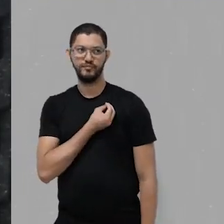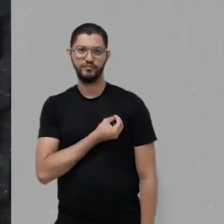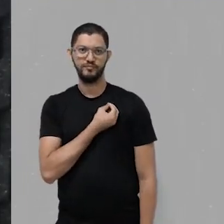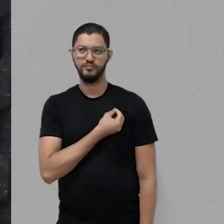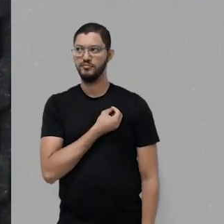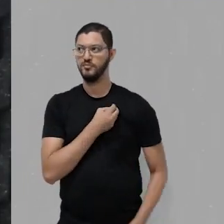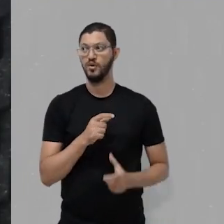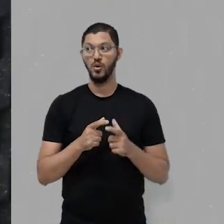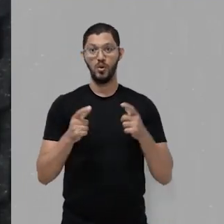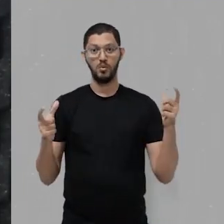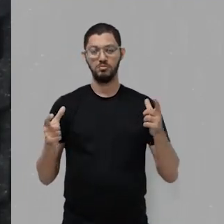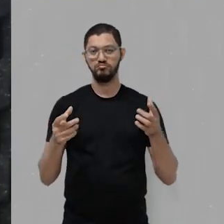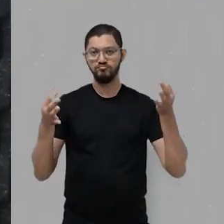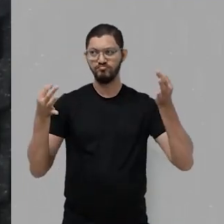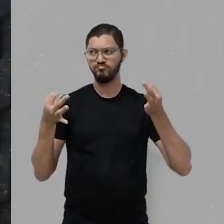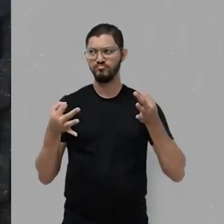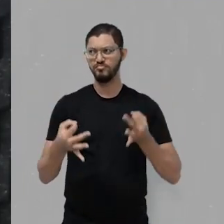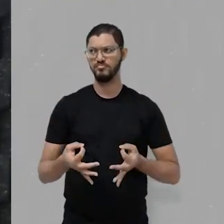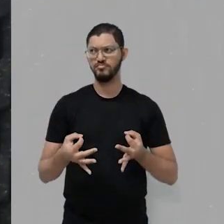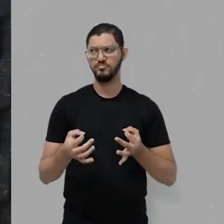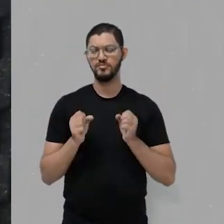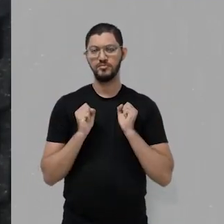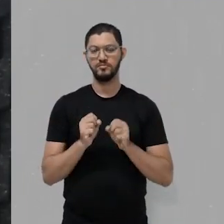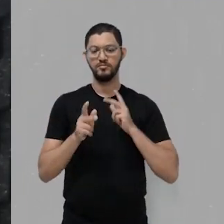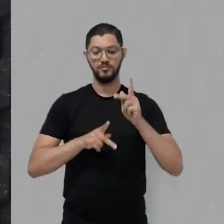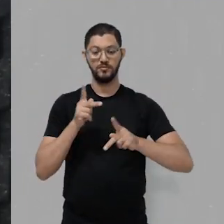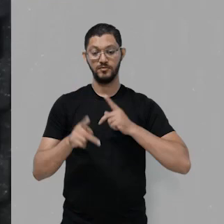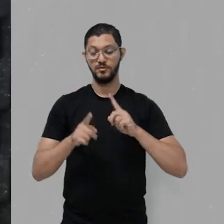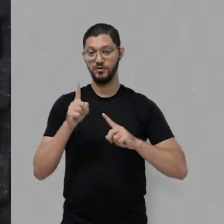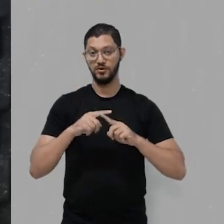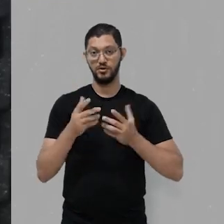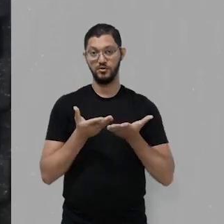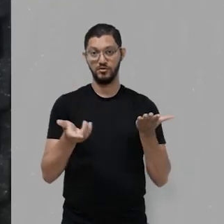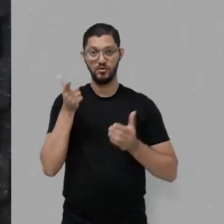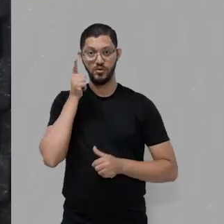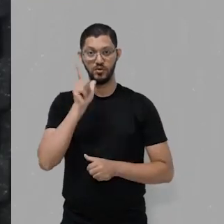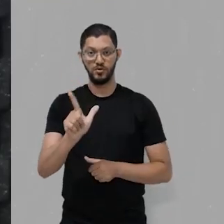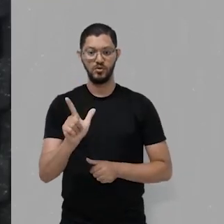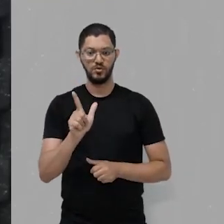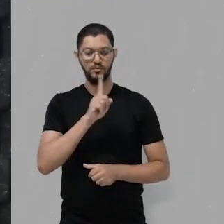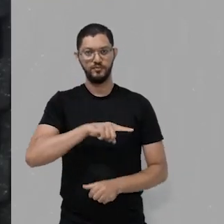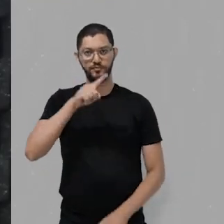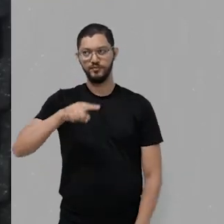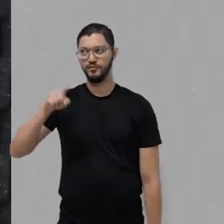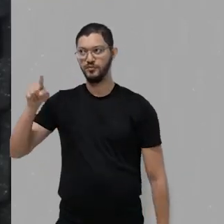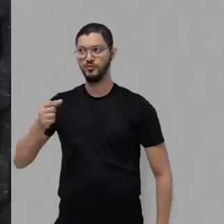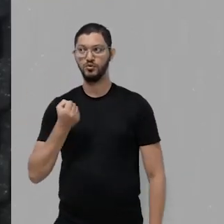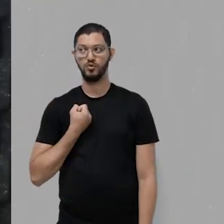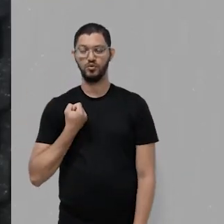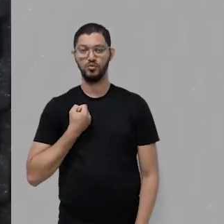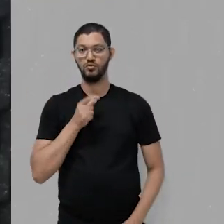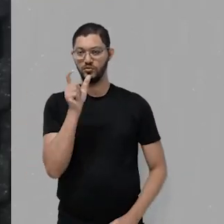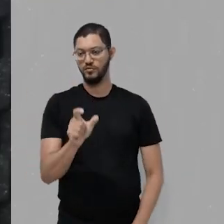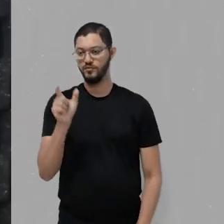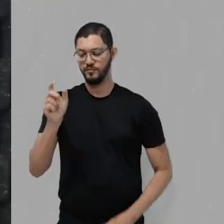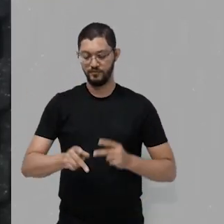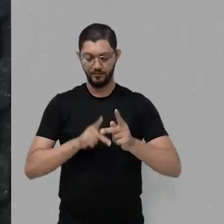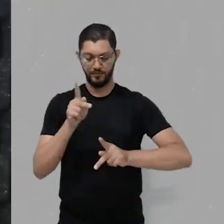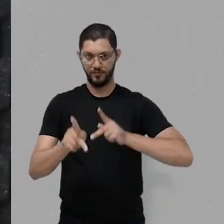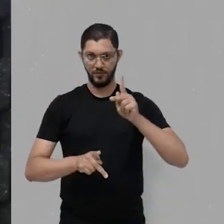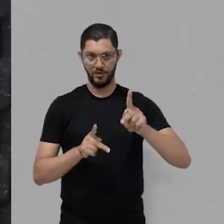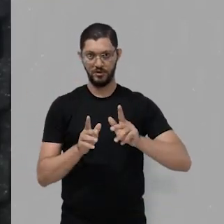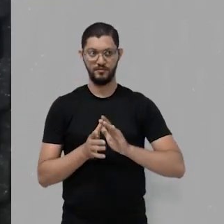é uma quantidade suficiente para que as populações dessa espécie consigam manter constante o número de indivíduos na